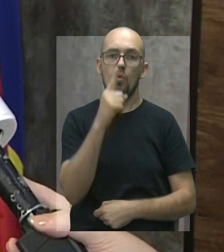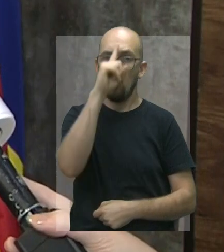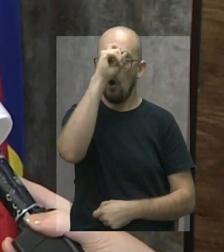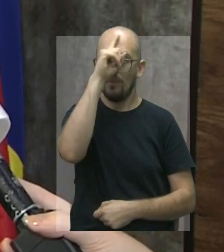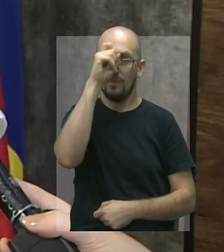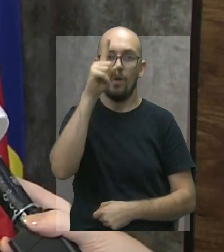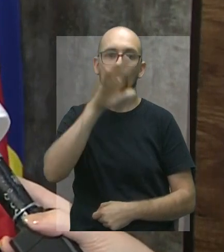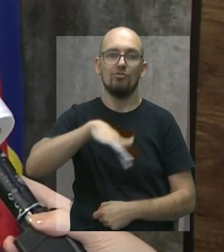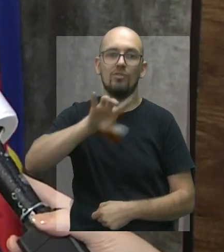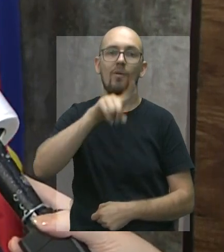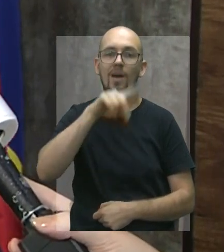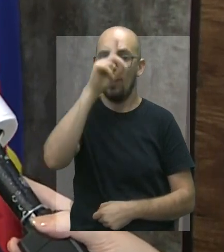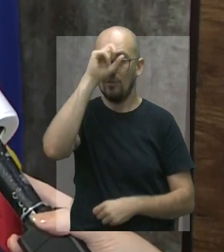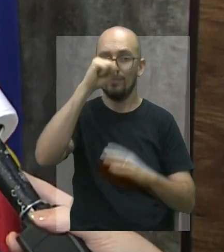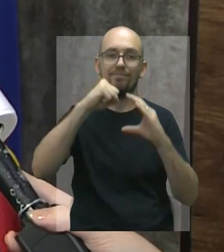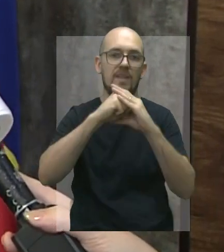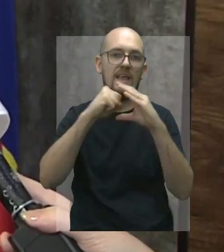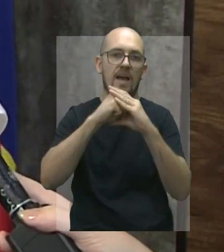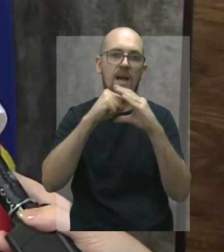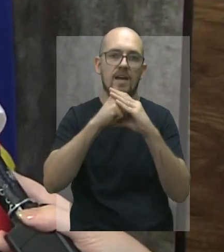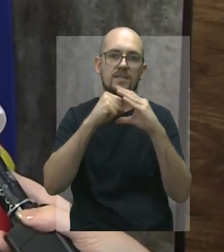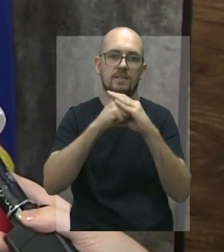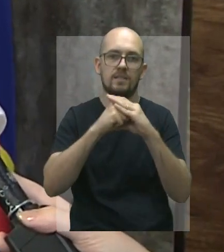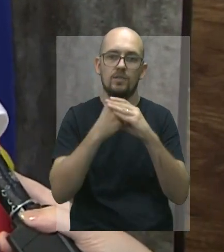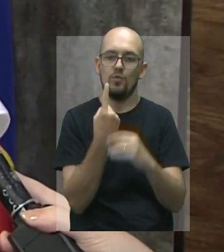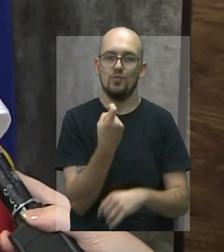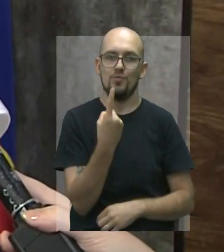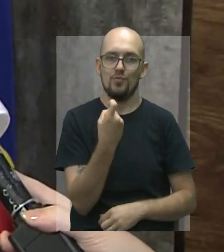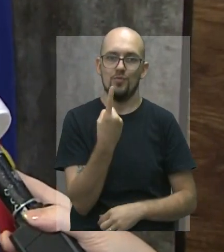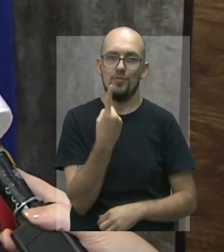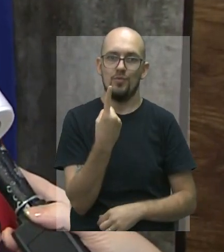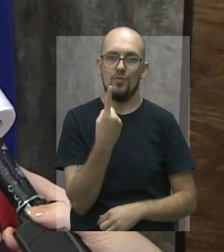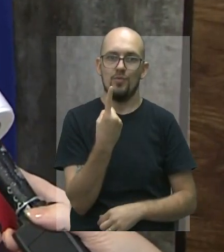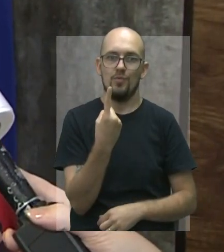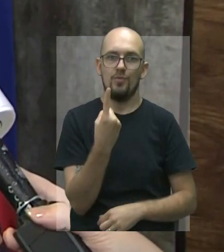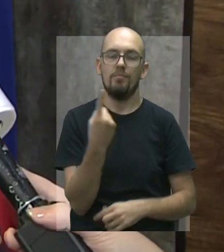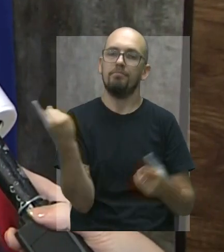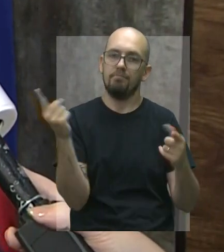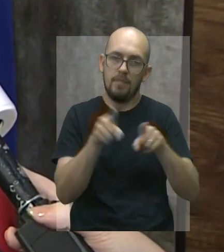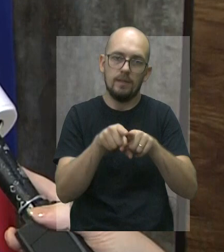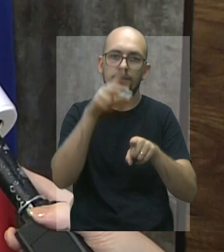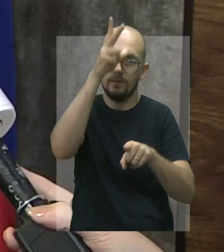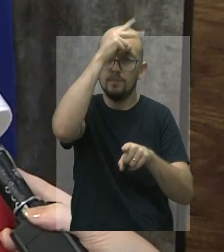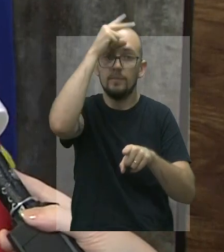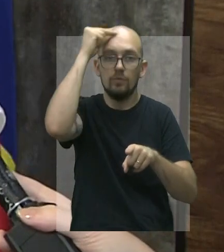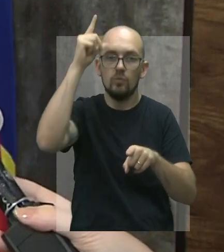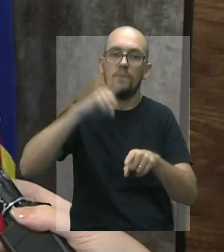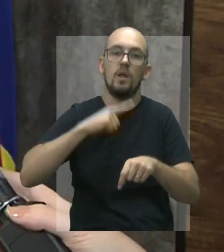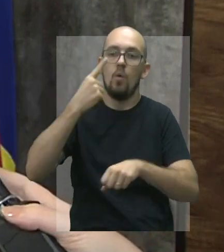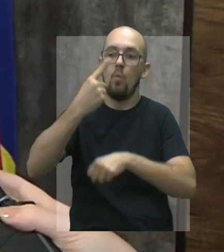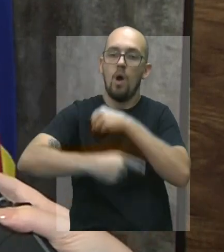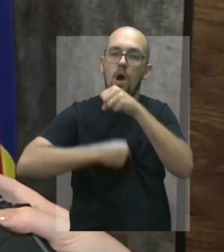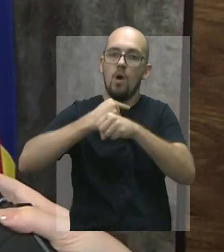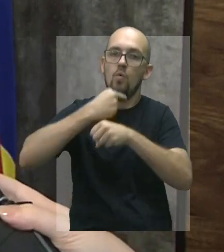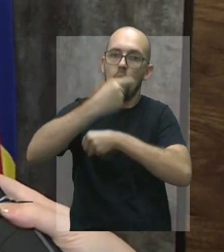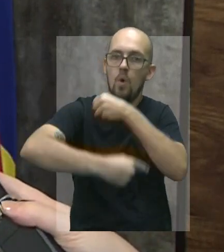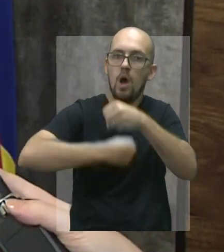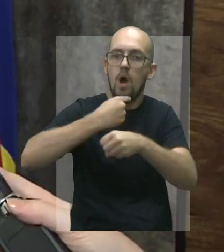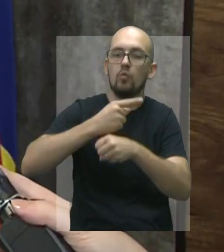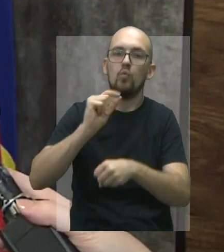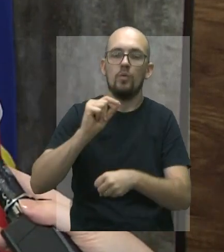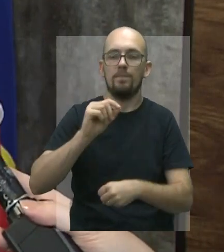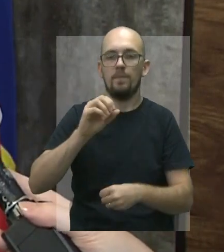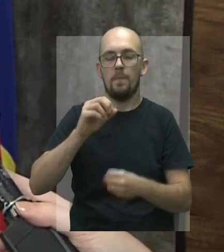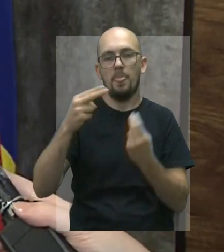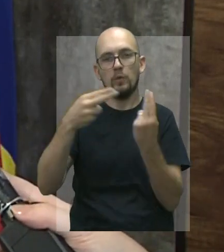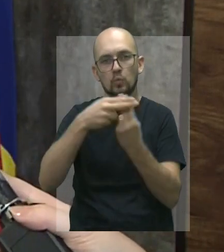Santa Casa de Jaú, que é uma grande parceira do município. Nós temos convênio anual entre convênio SUS,